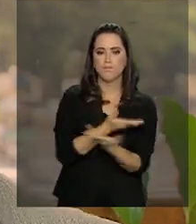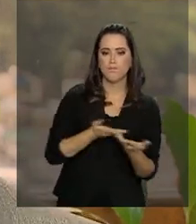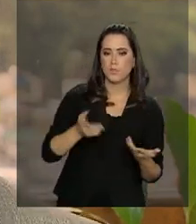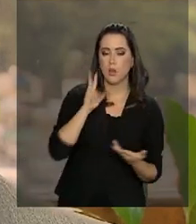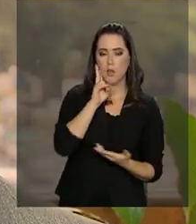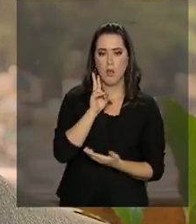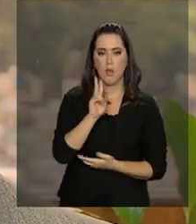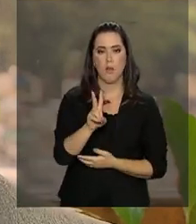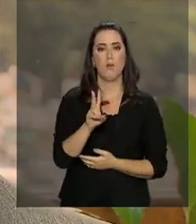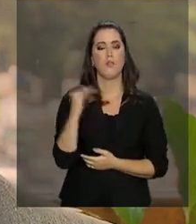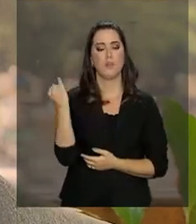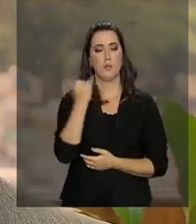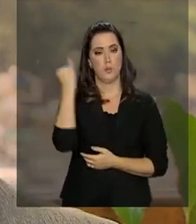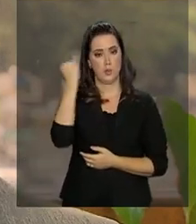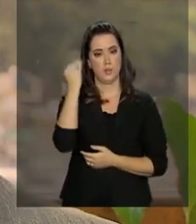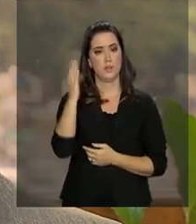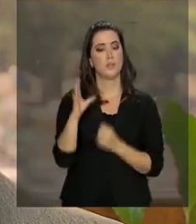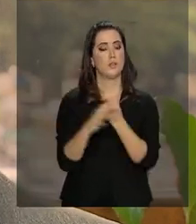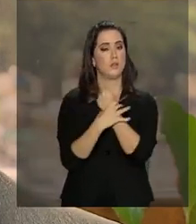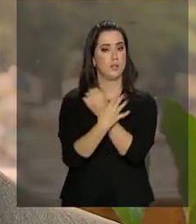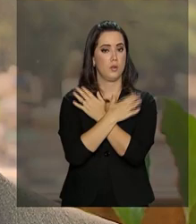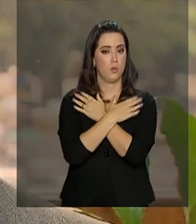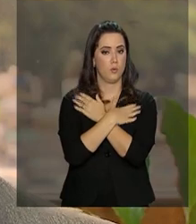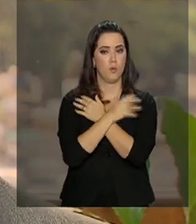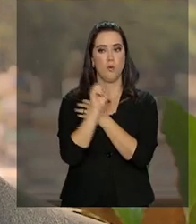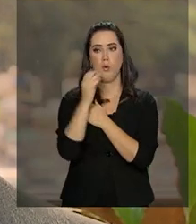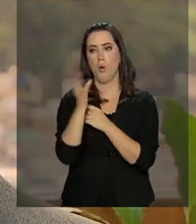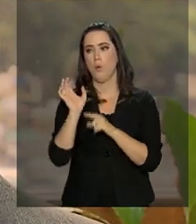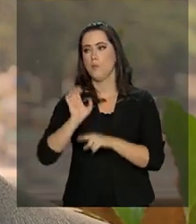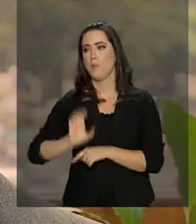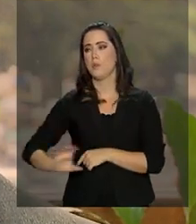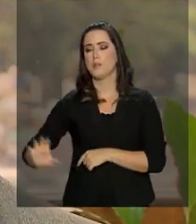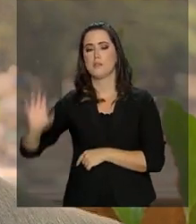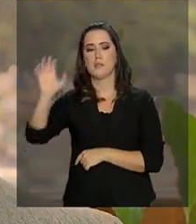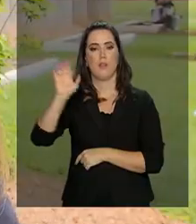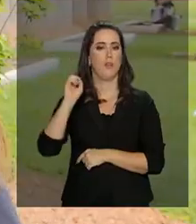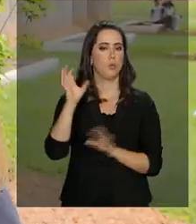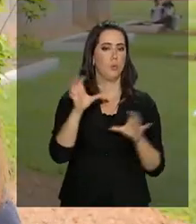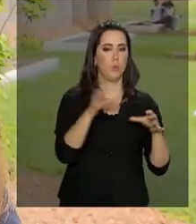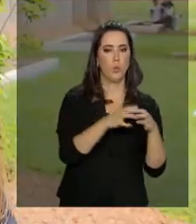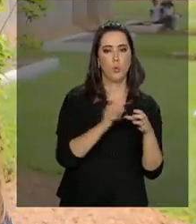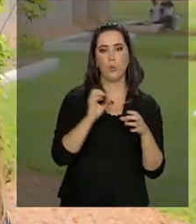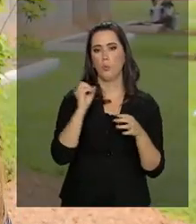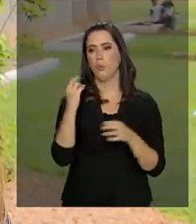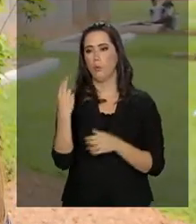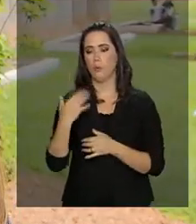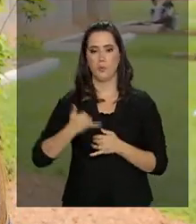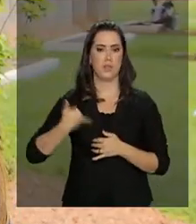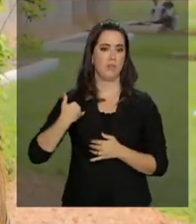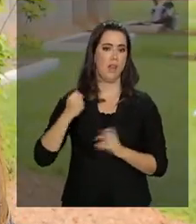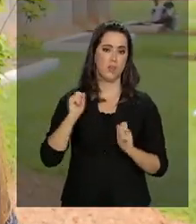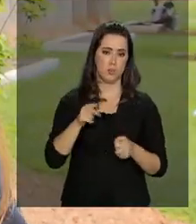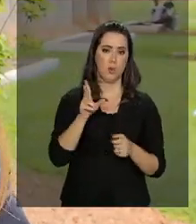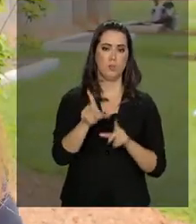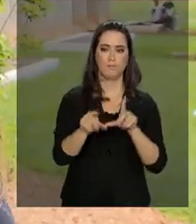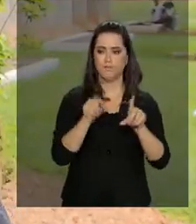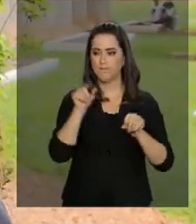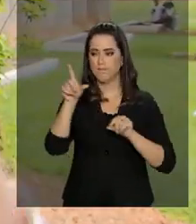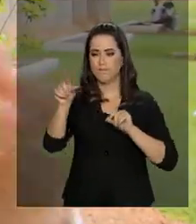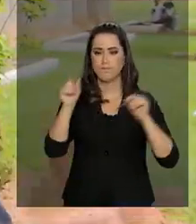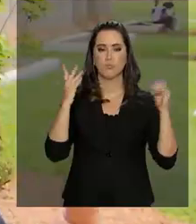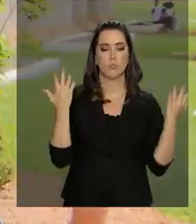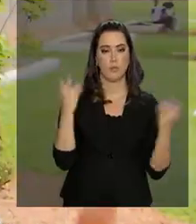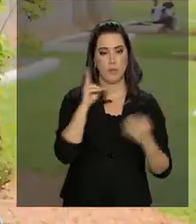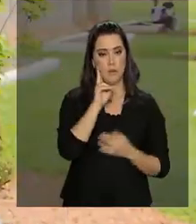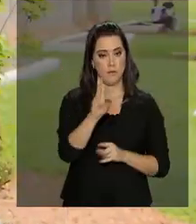seguro-desemprego e como isso impacta do ponto de vista do território, ou de faixa etária, ou de setor econômico. Pela plataforma é possível também saber sobre